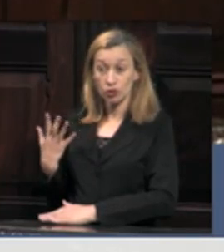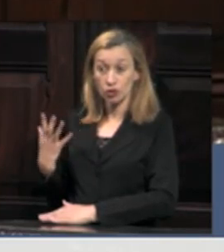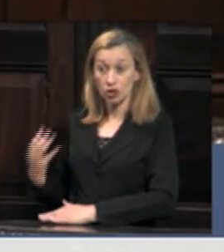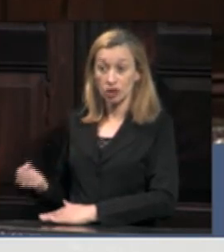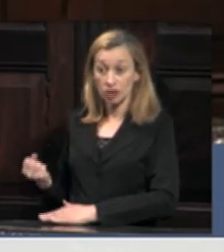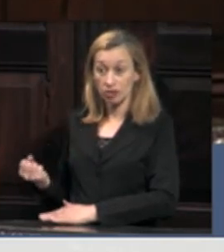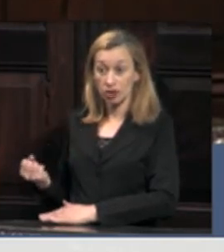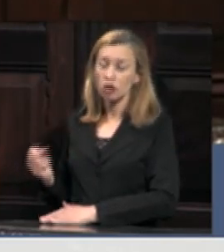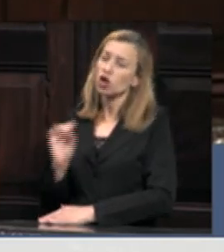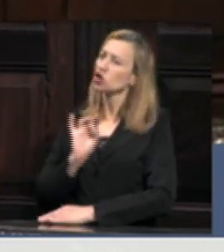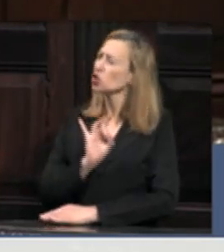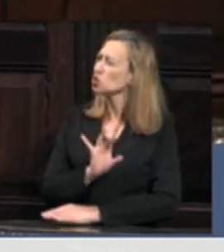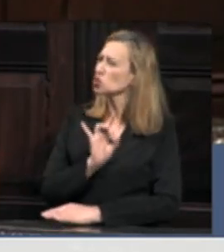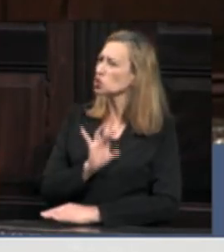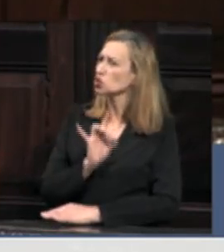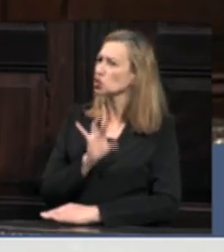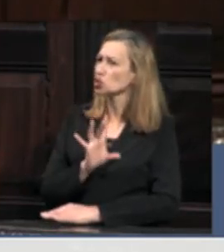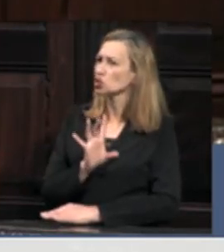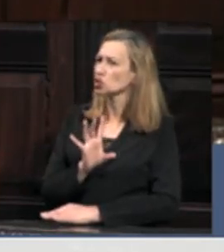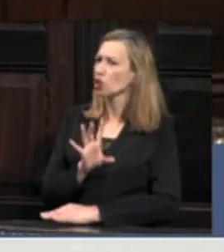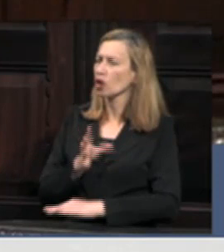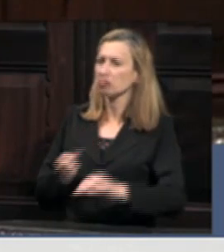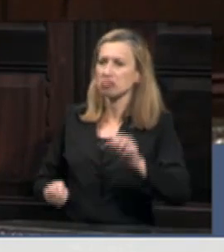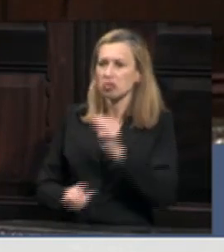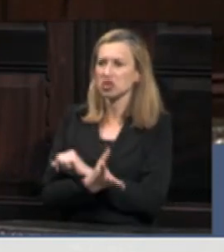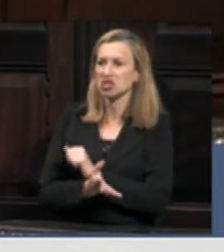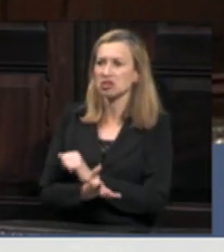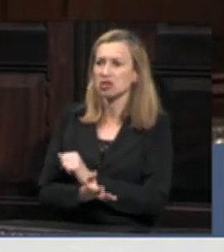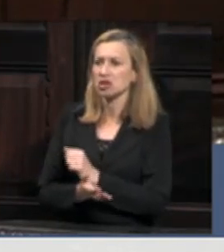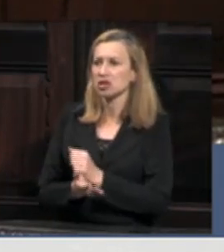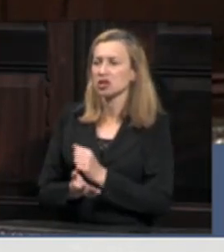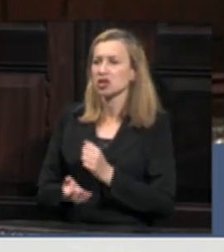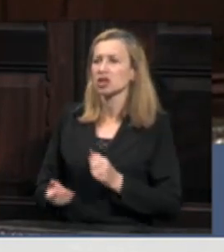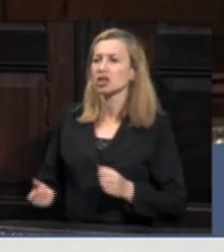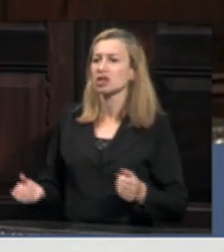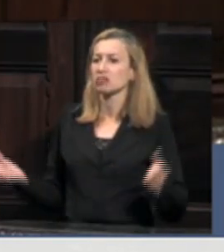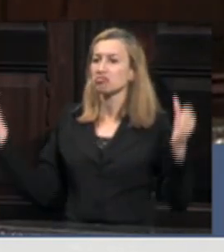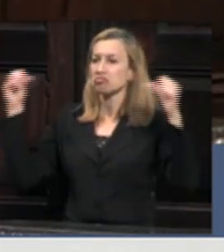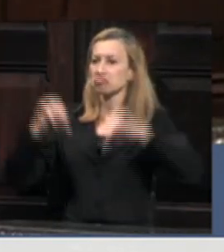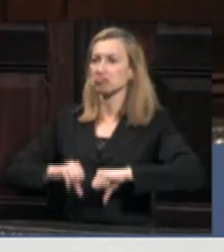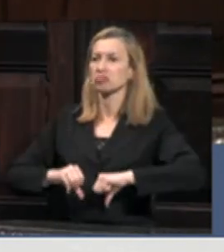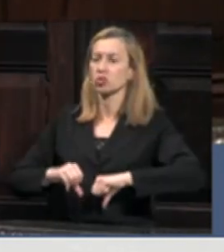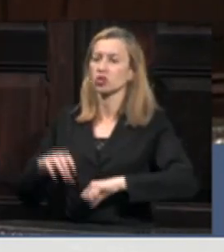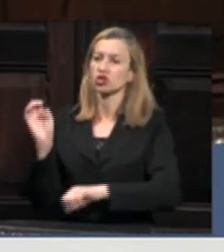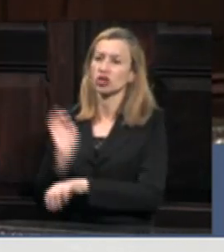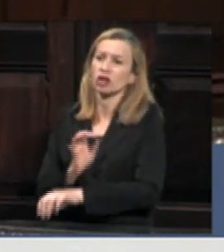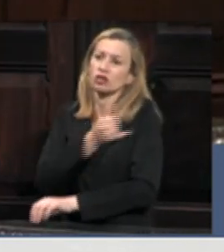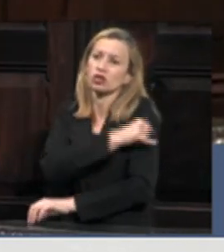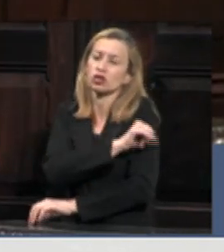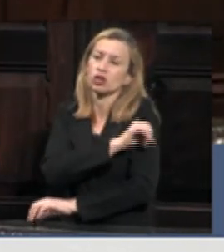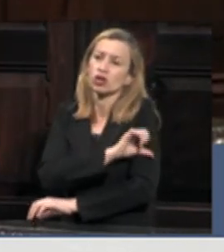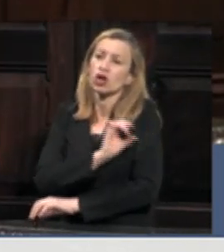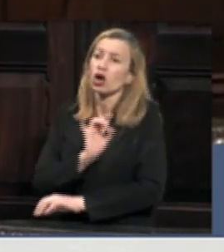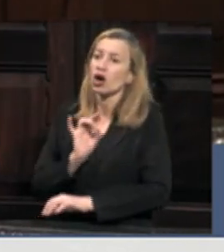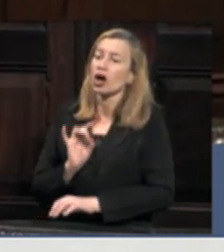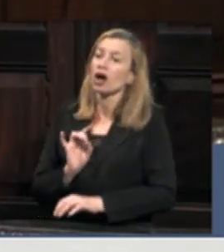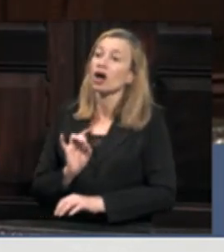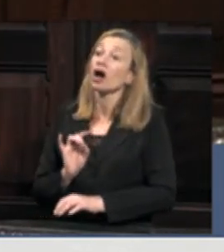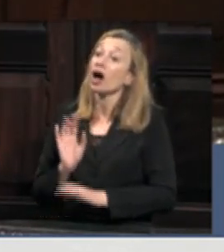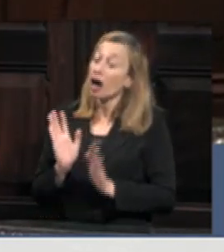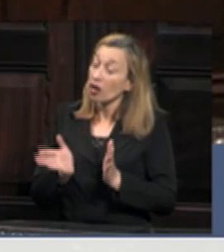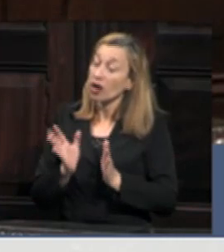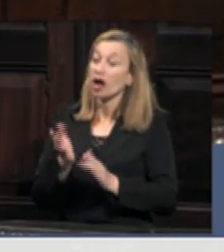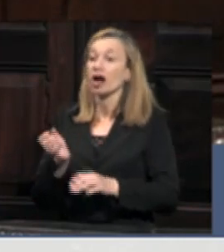Não foi só a corrupção que quebrou o Estado do Rio de Janeiro. A corrupção foi mais um elemento a compor essa